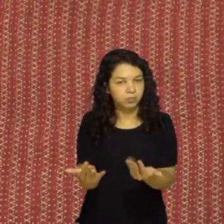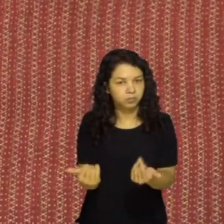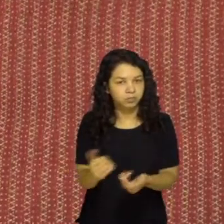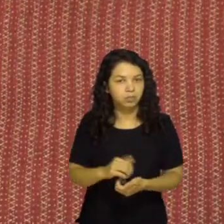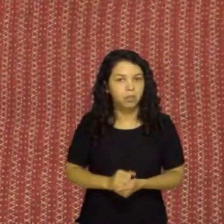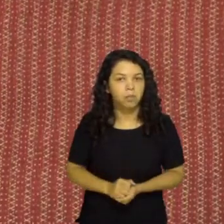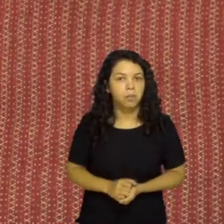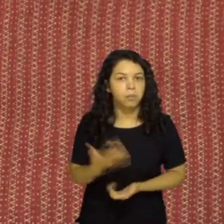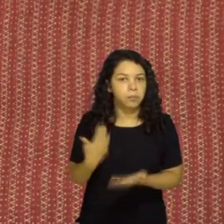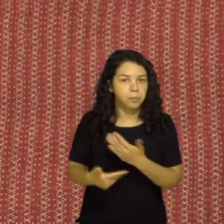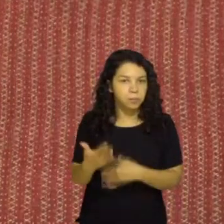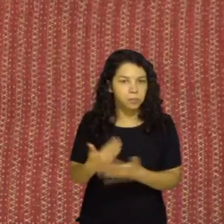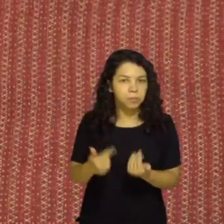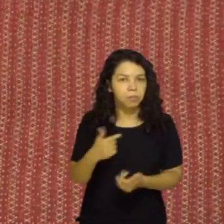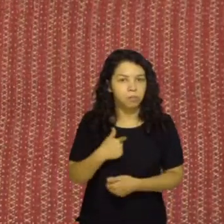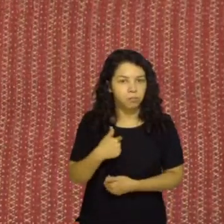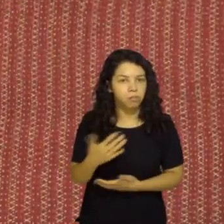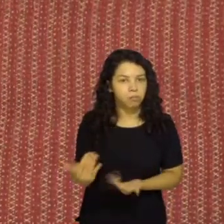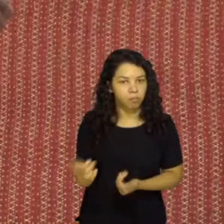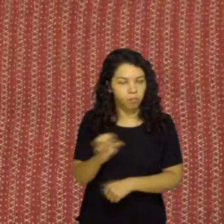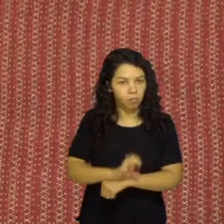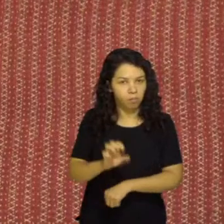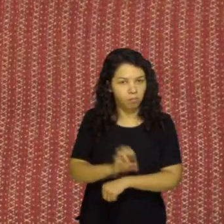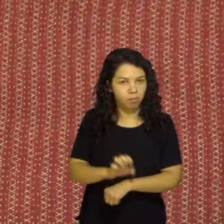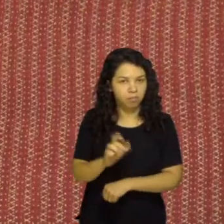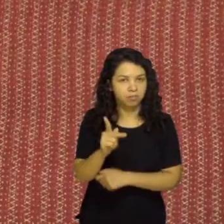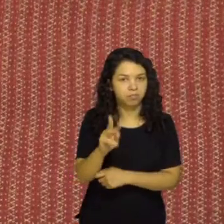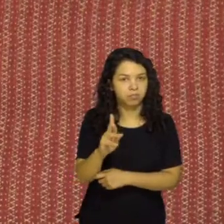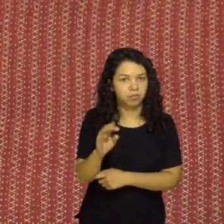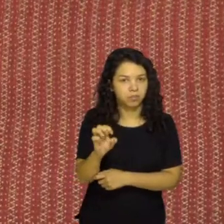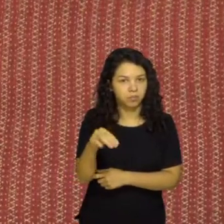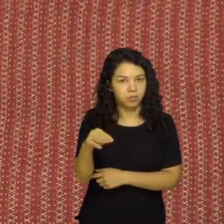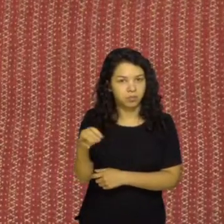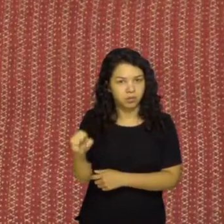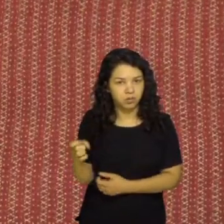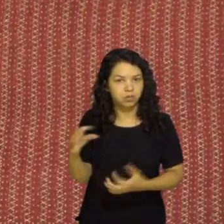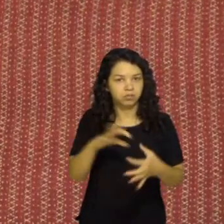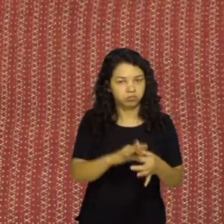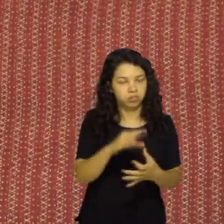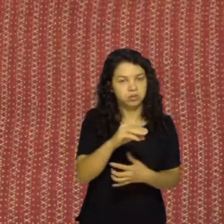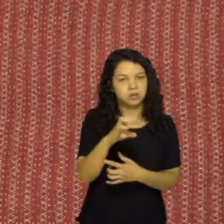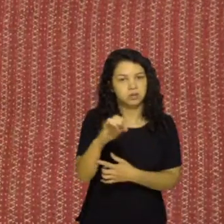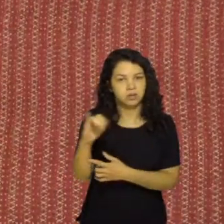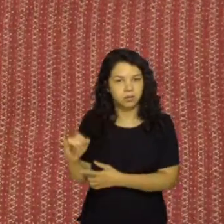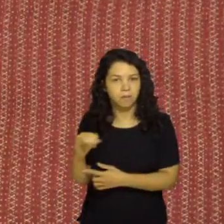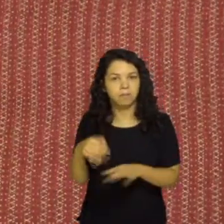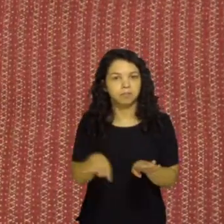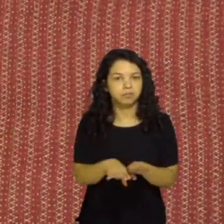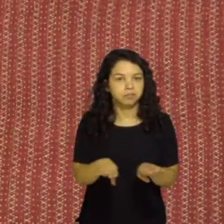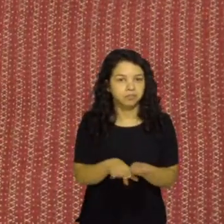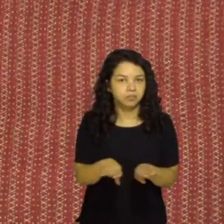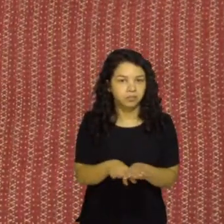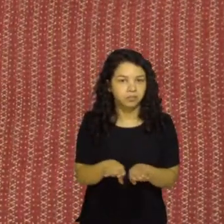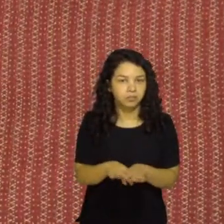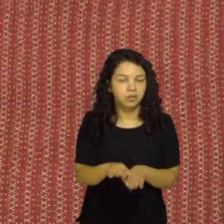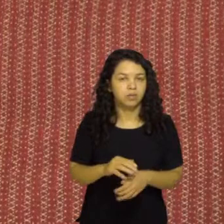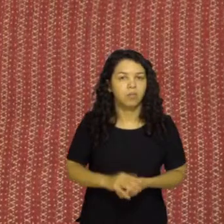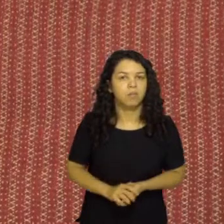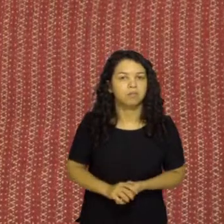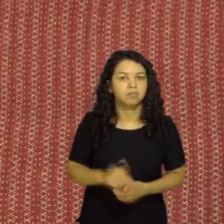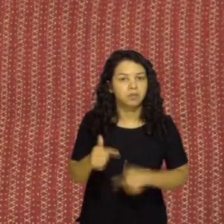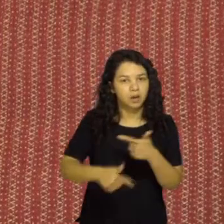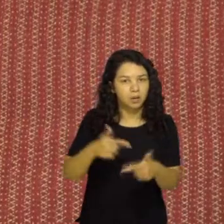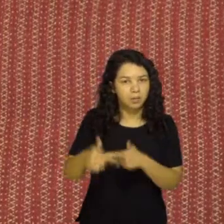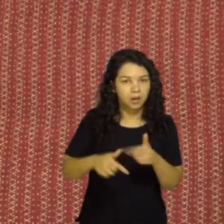um jovem aprendiz na época pela Promenor, que fazia parte do CIEE, fui também office boy da Caixa Econômica